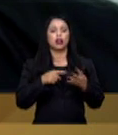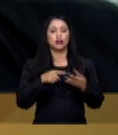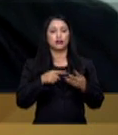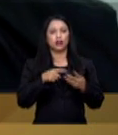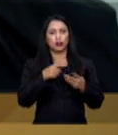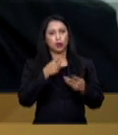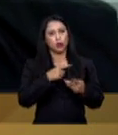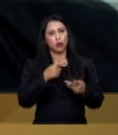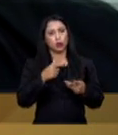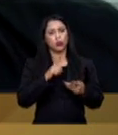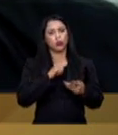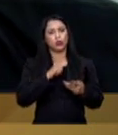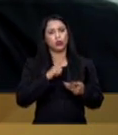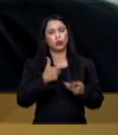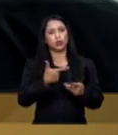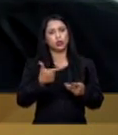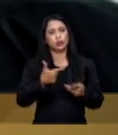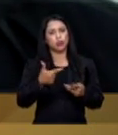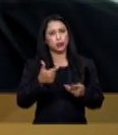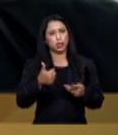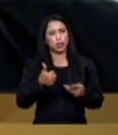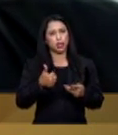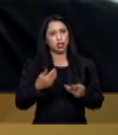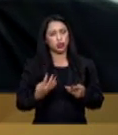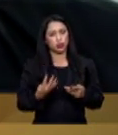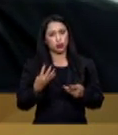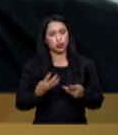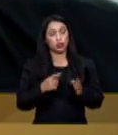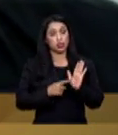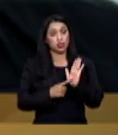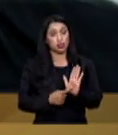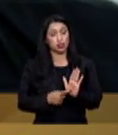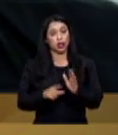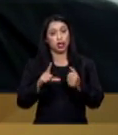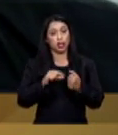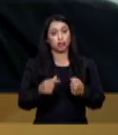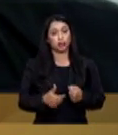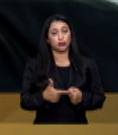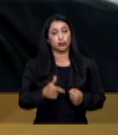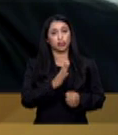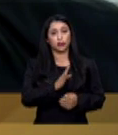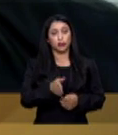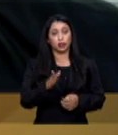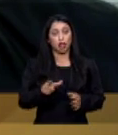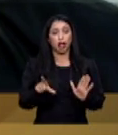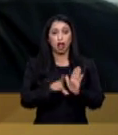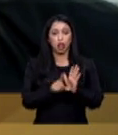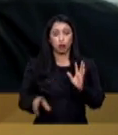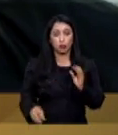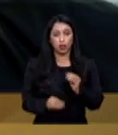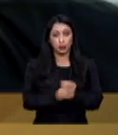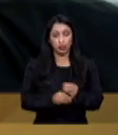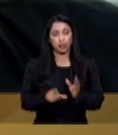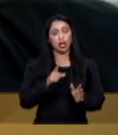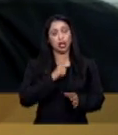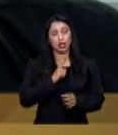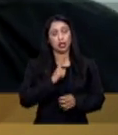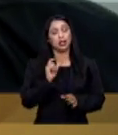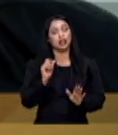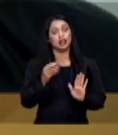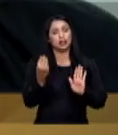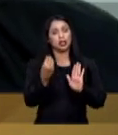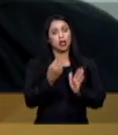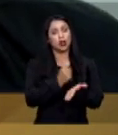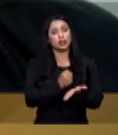abril de 2014, não fez expressamente. Né? Artigo 23, foram revogadas as leis complementares, as leis ordinárias, que tratarem